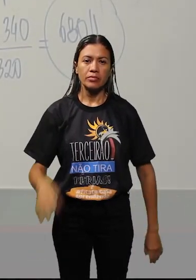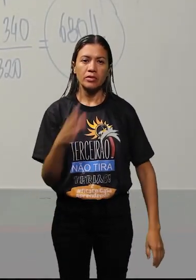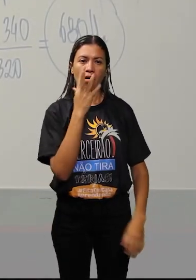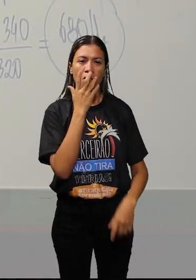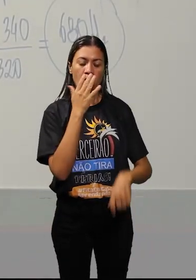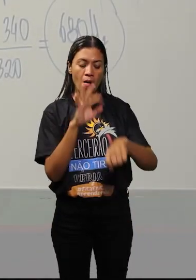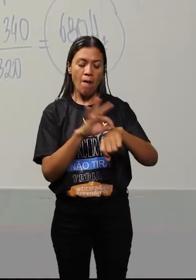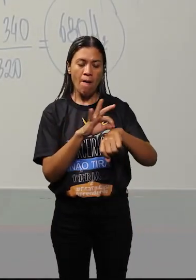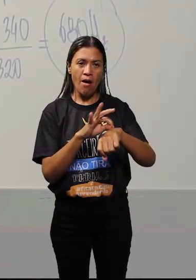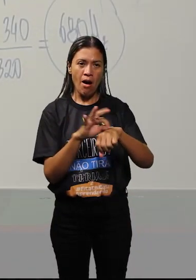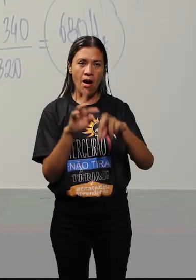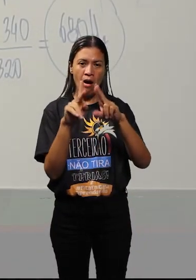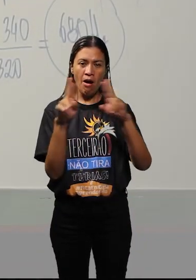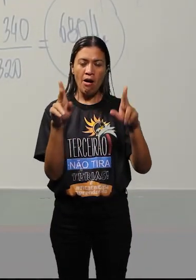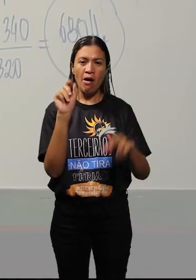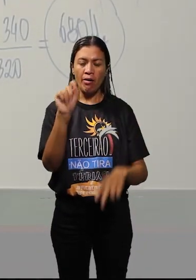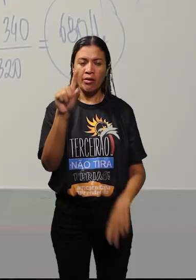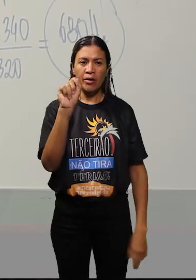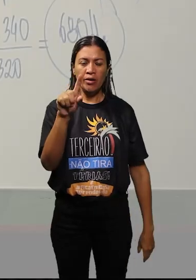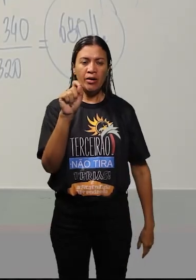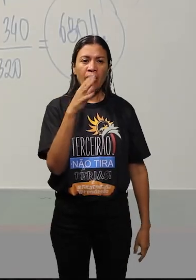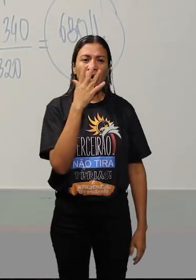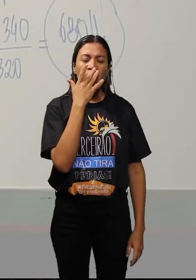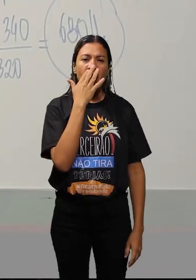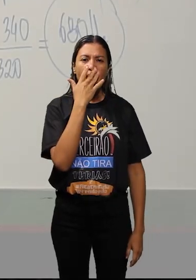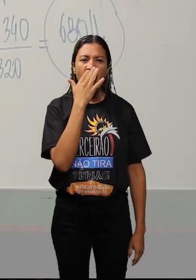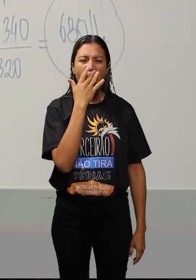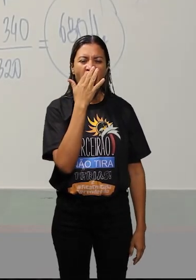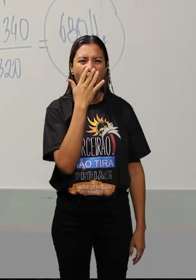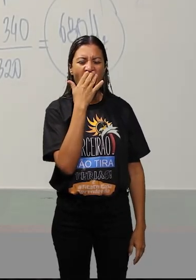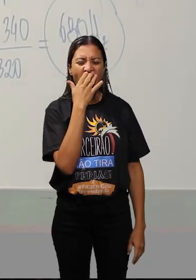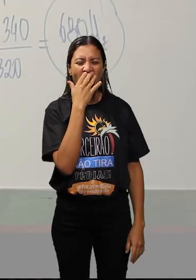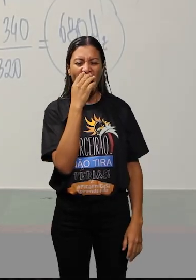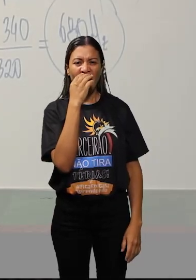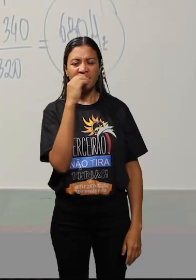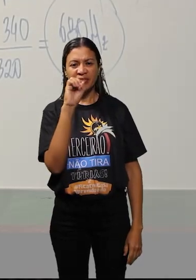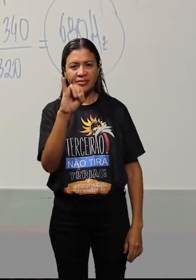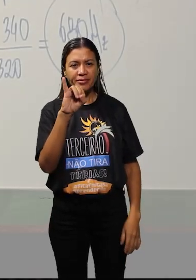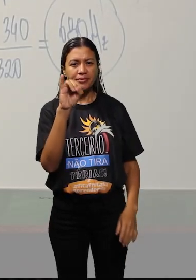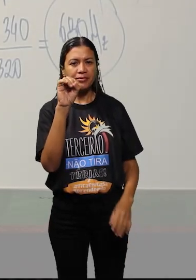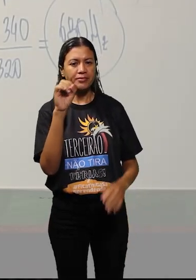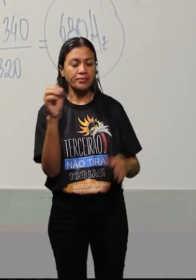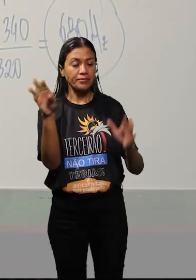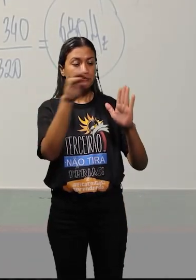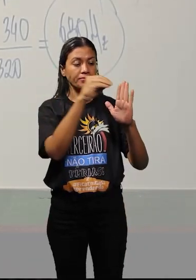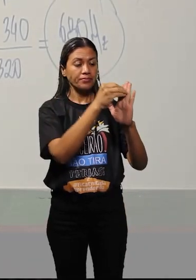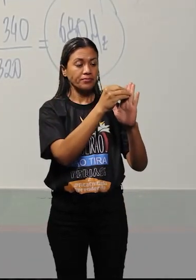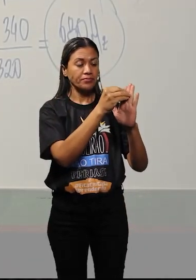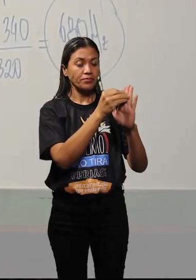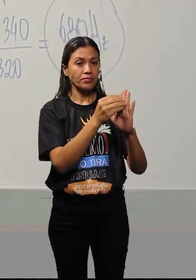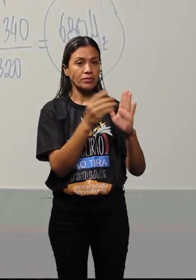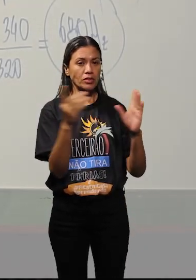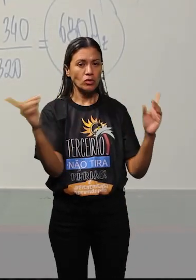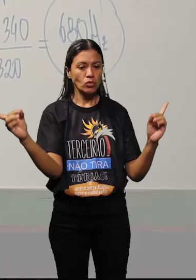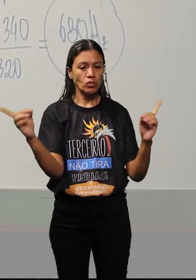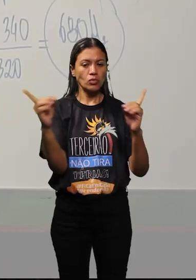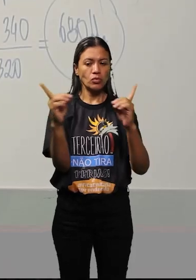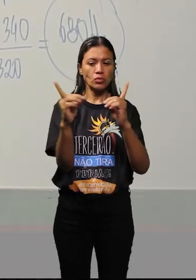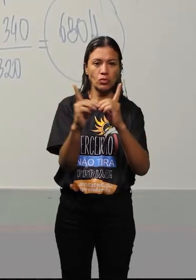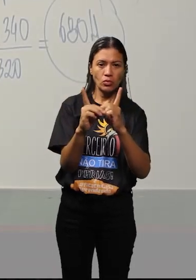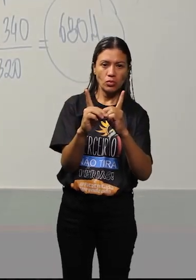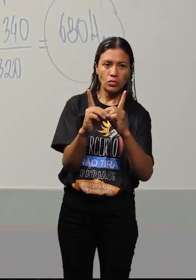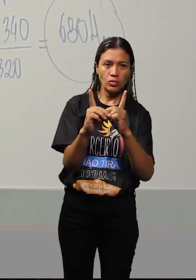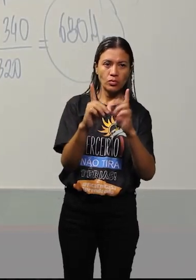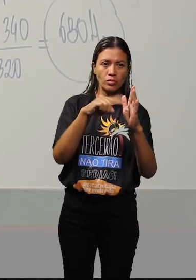ele parado. Vou dar um exemplo para você entender. Eu estou parado aqui, ó. Chega uma frente de onda, 1 segundo depois chega outra frente de